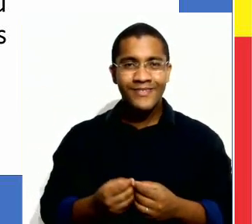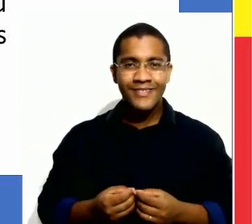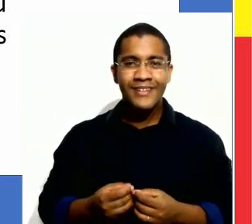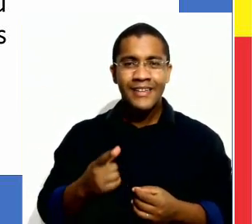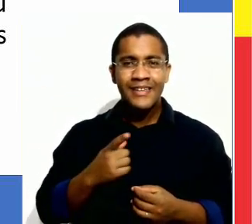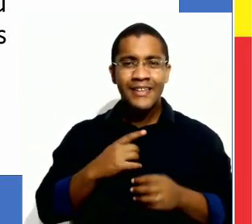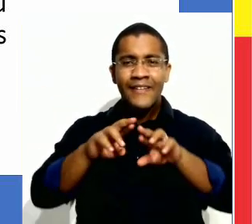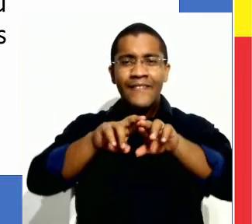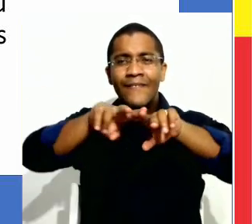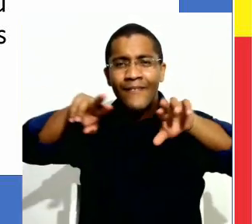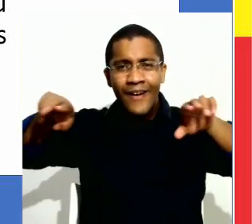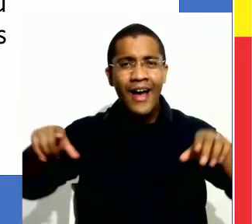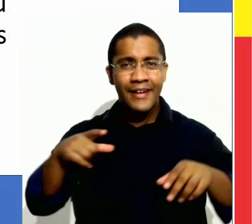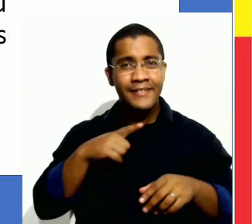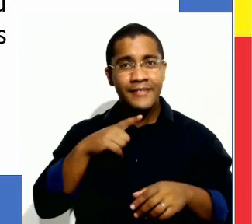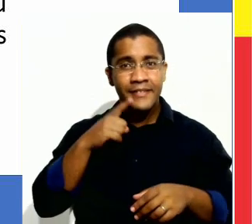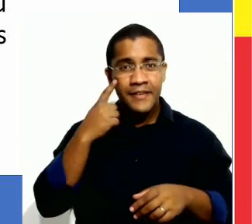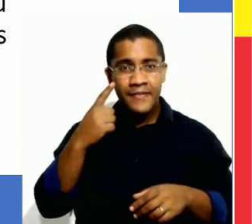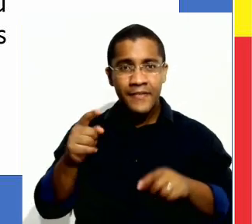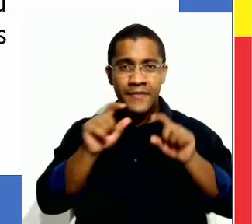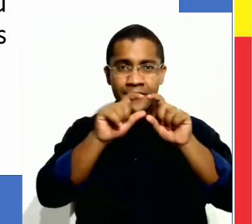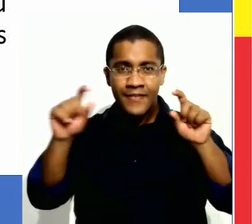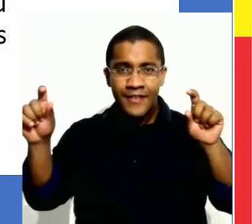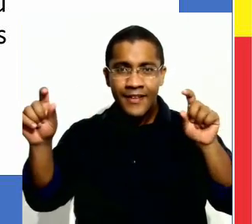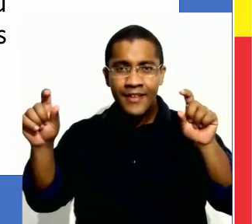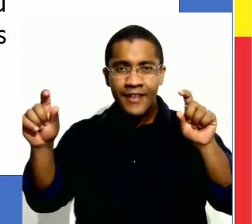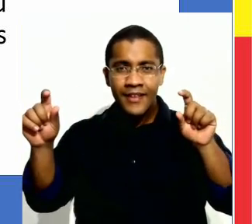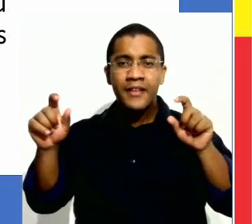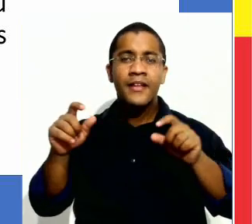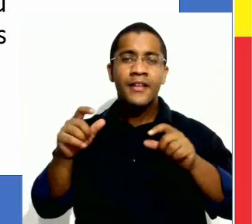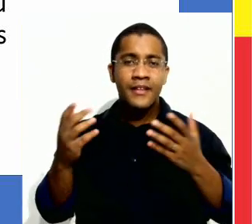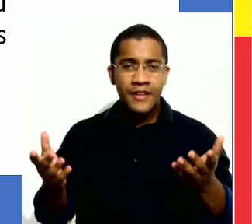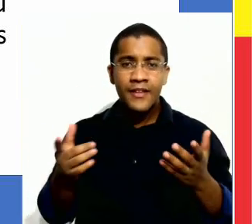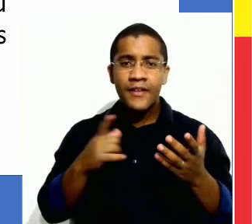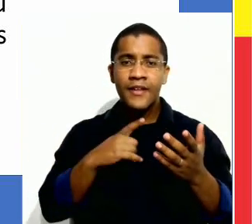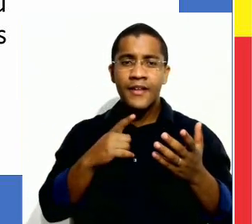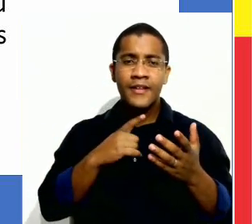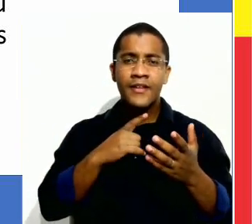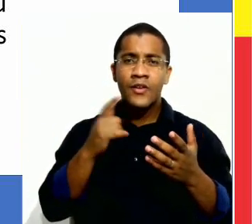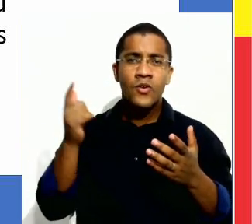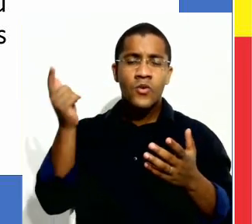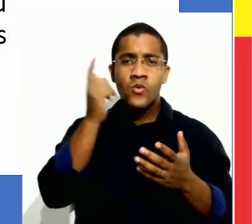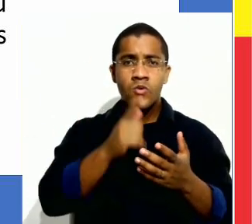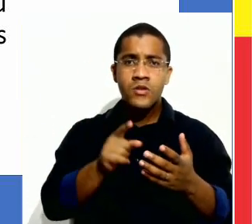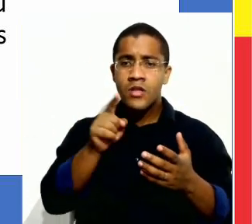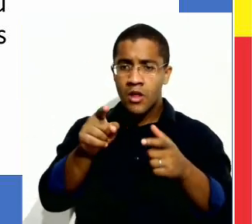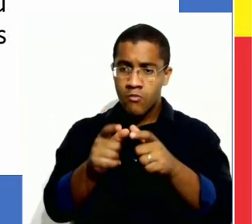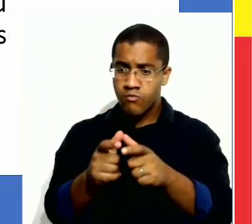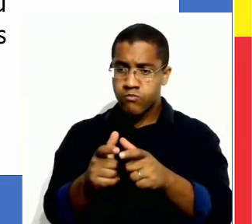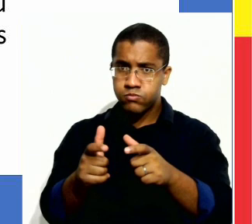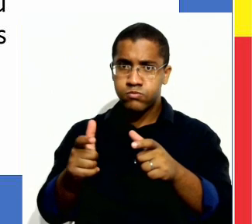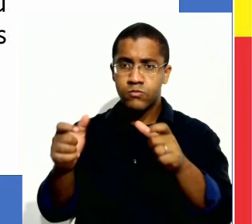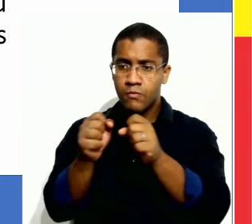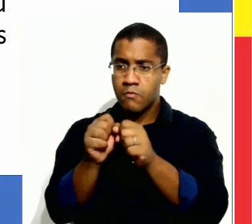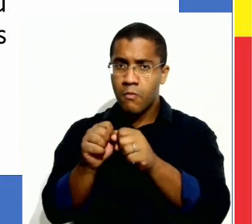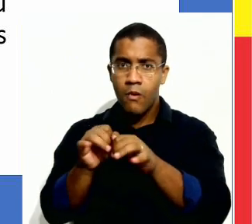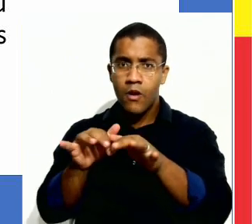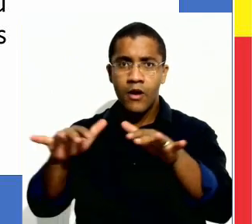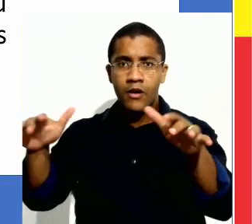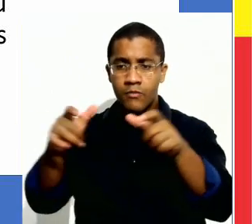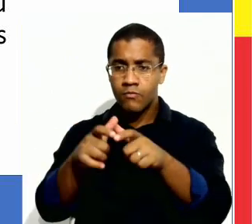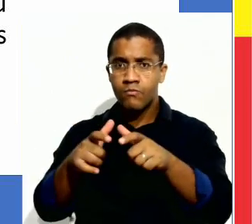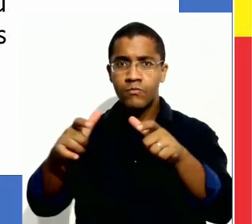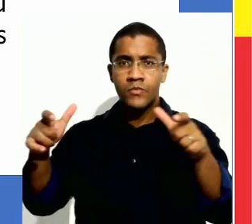os semitas e os núbios. A civilização teve seu crescimento